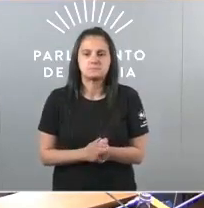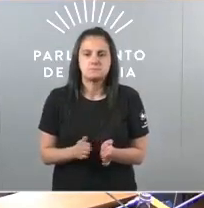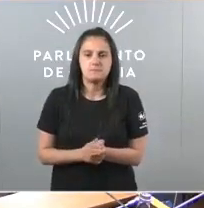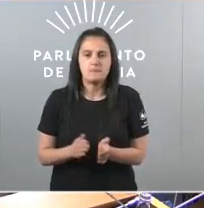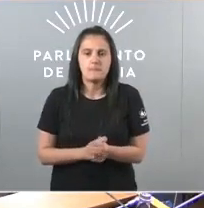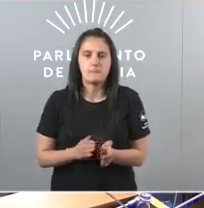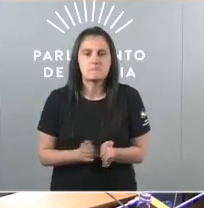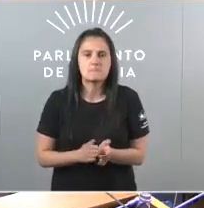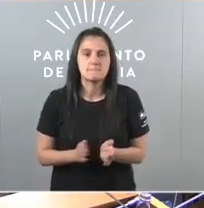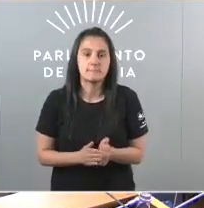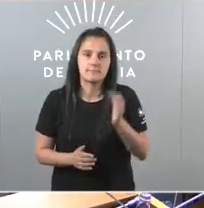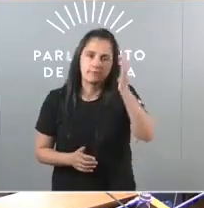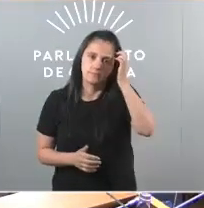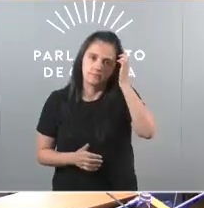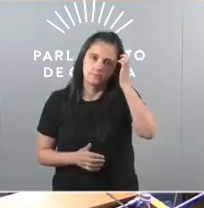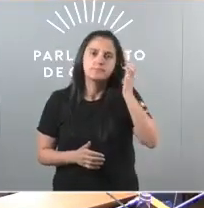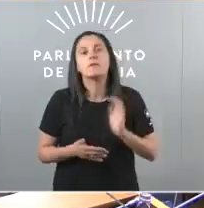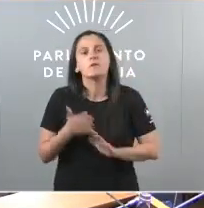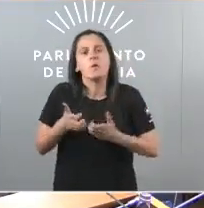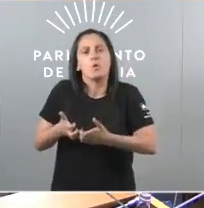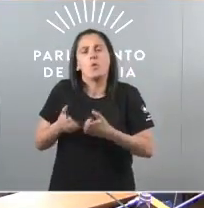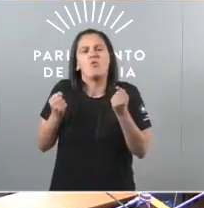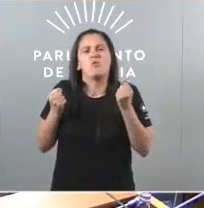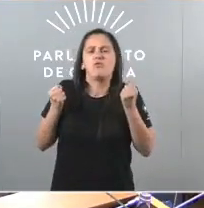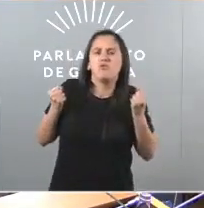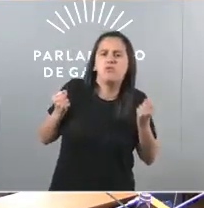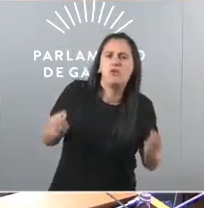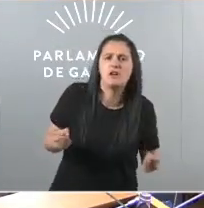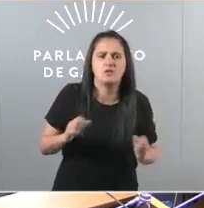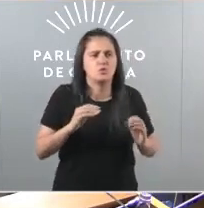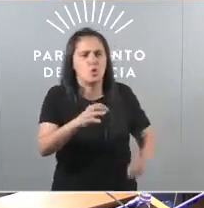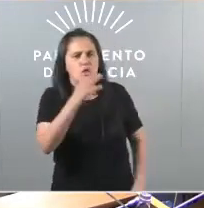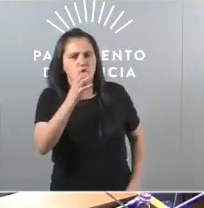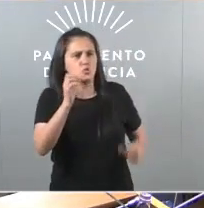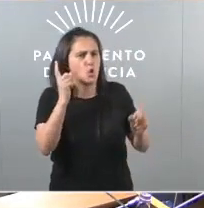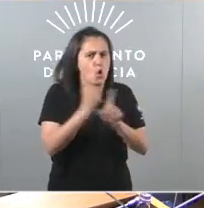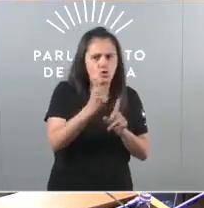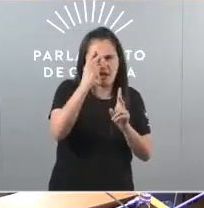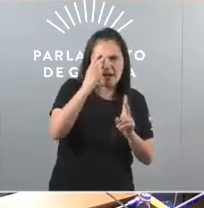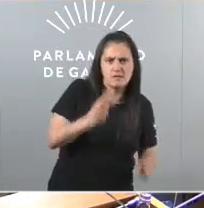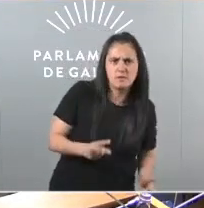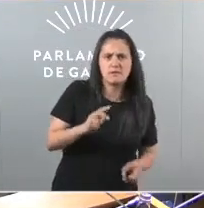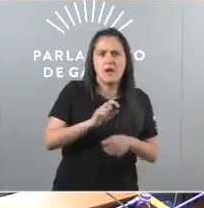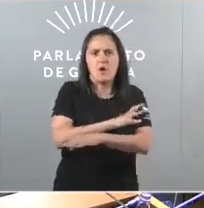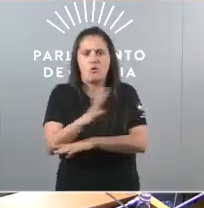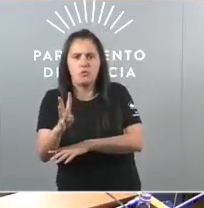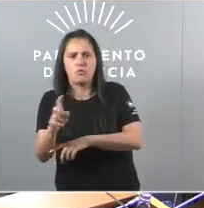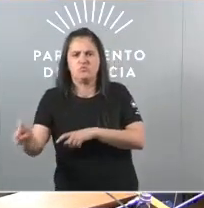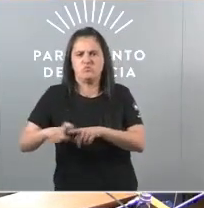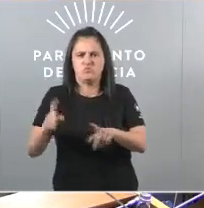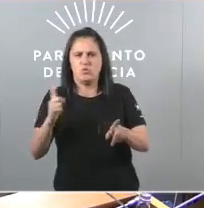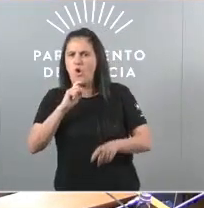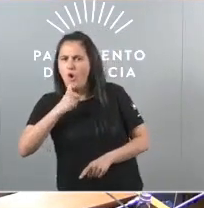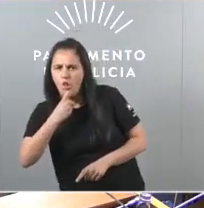e combaterei con toda forza o discurso da intolerancia da LGBT e fobia do